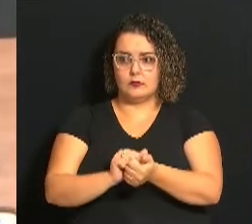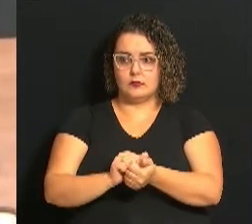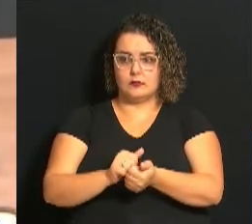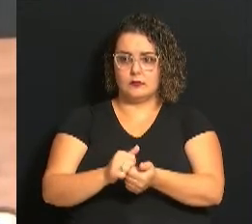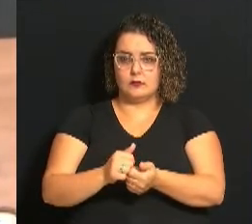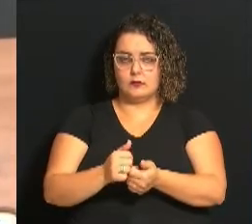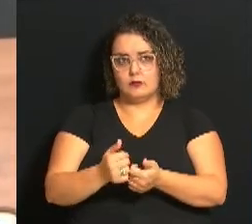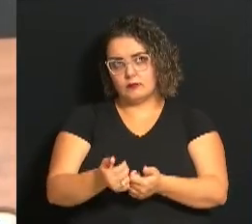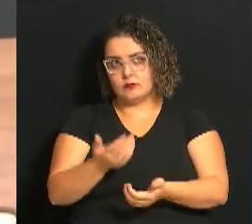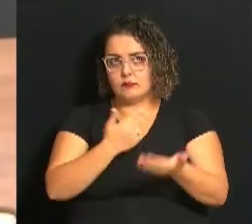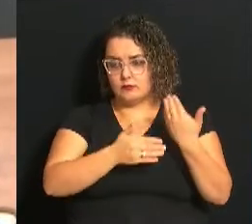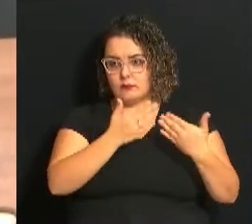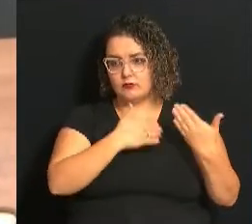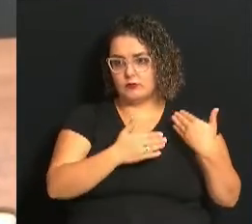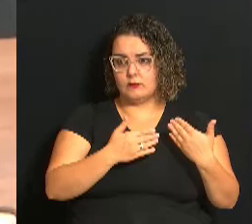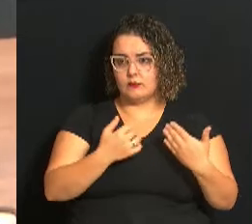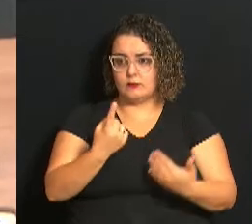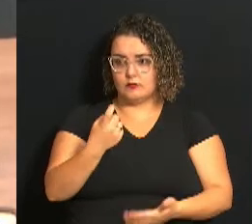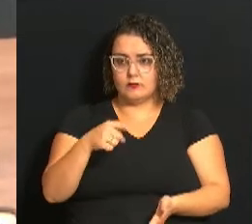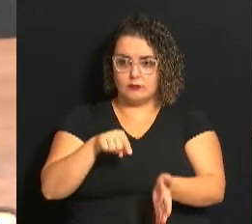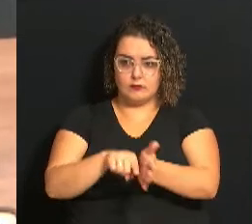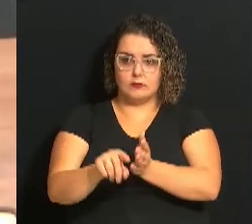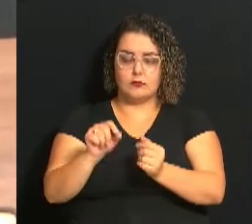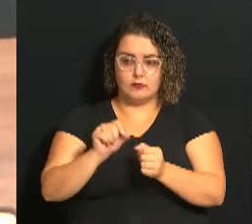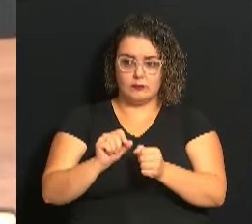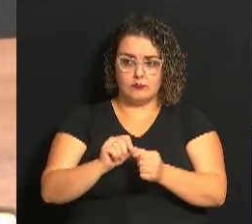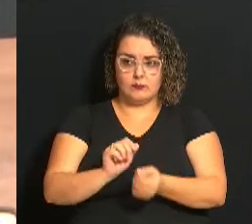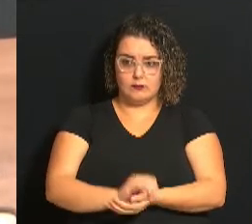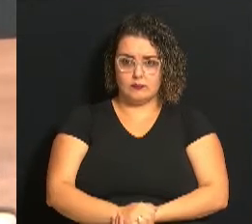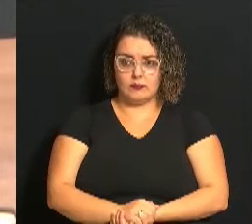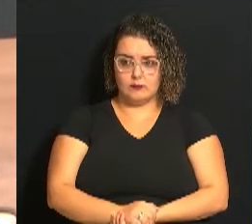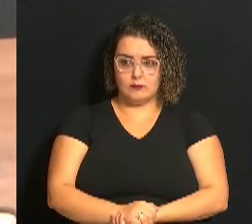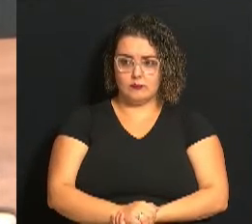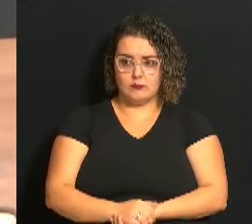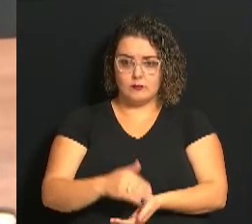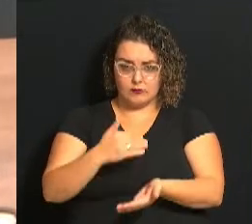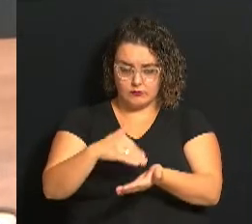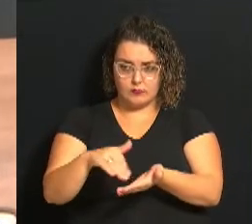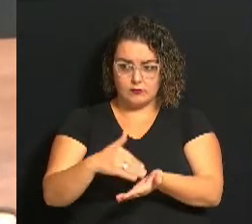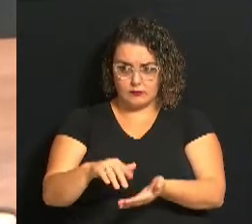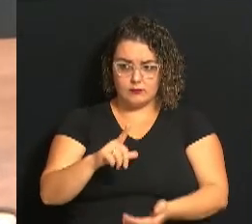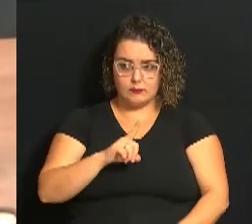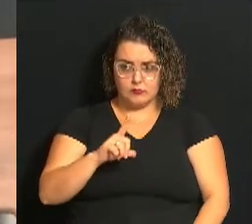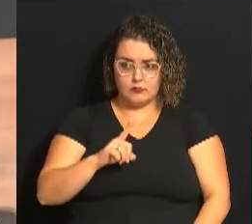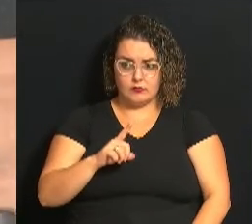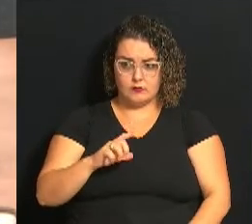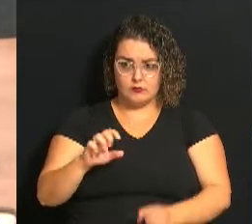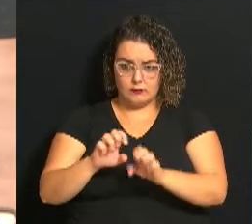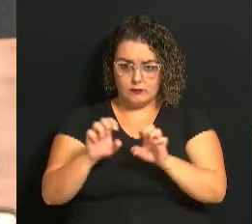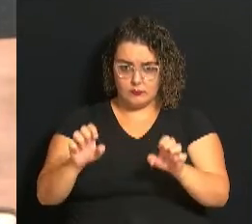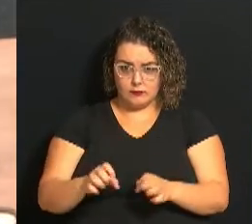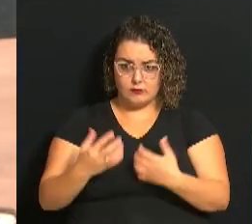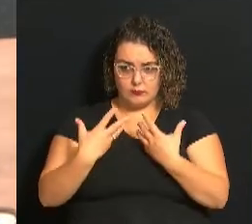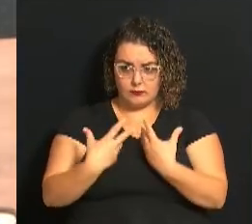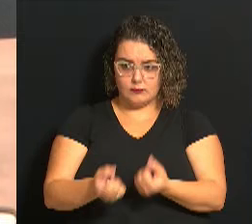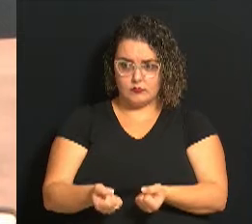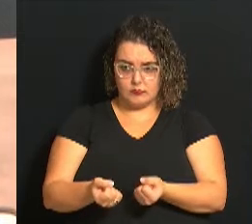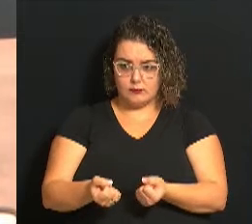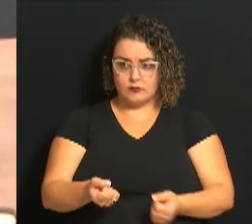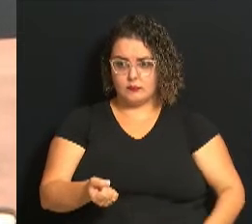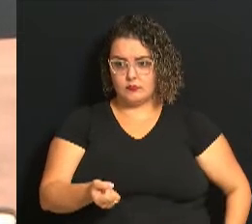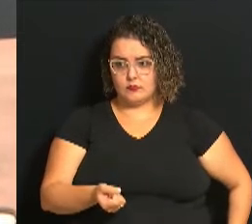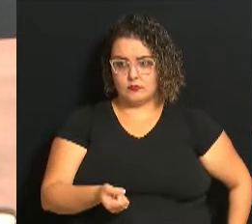anterior. A única pergunta que eu faço é: a secretaria tem estrutura para assumir essa atribuição ou será